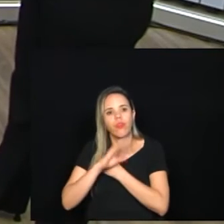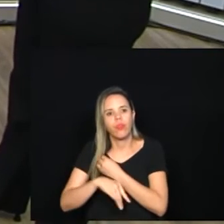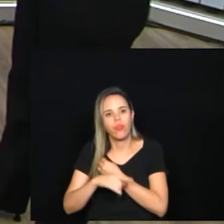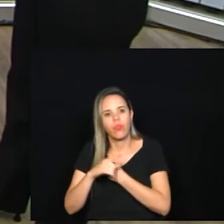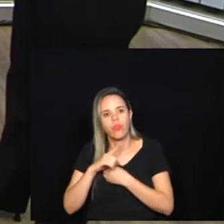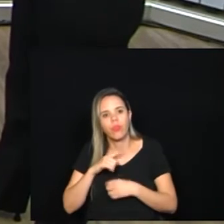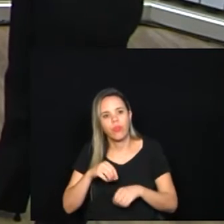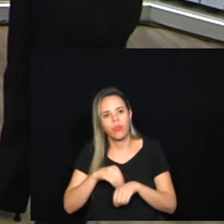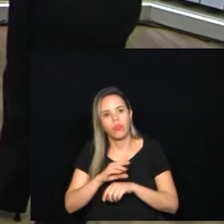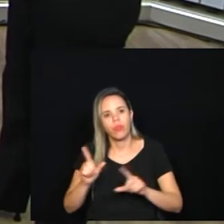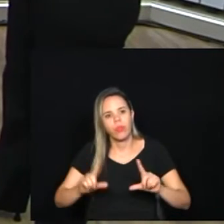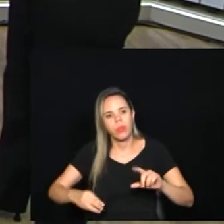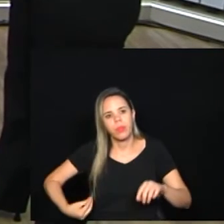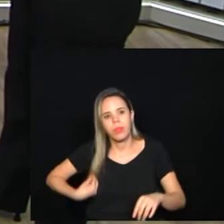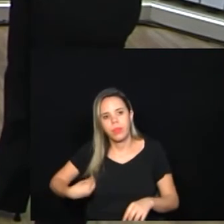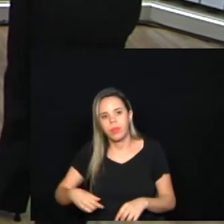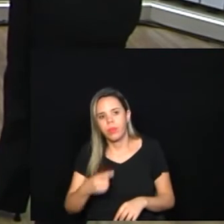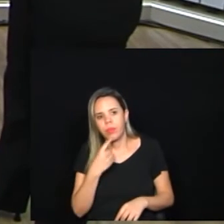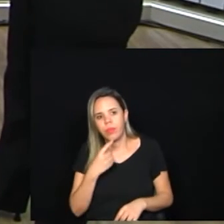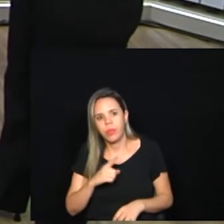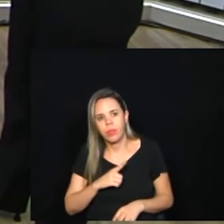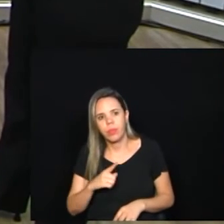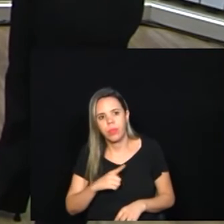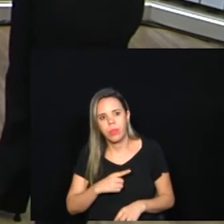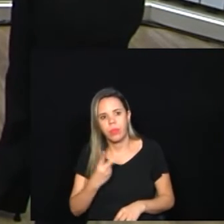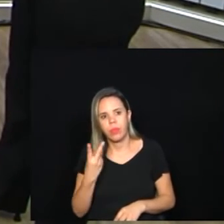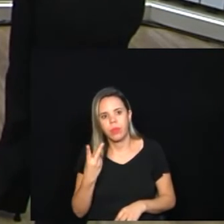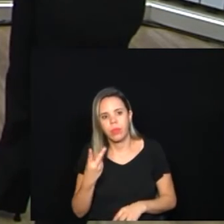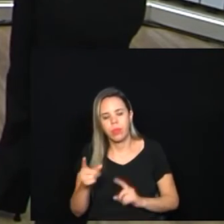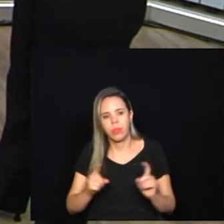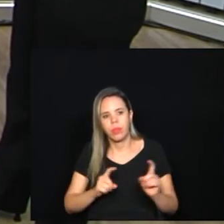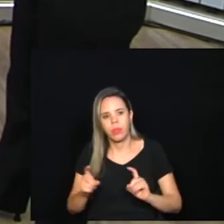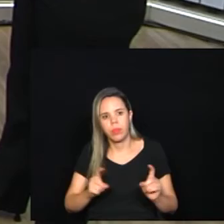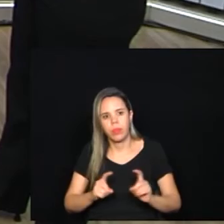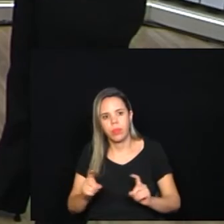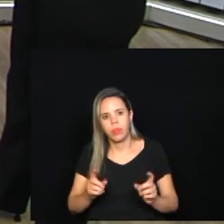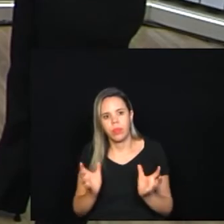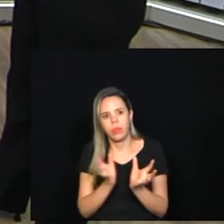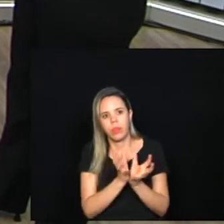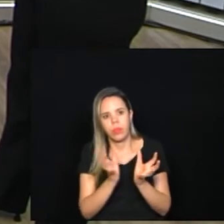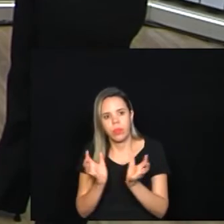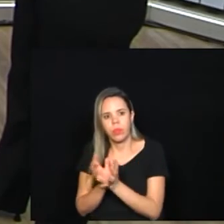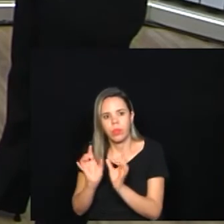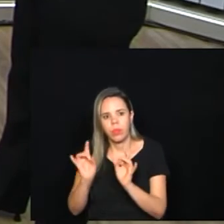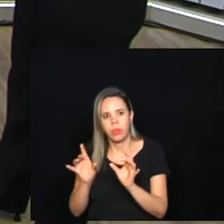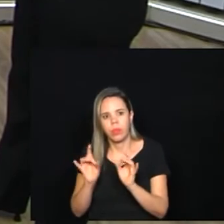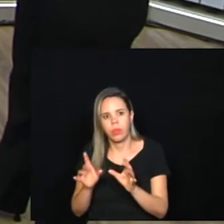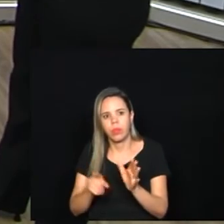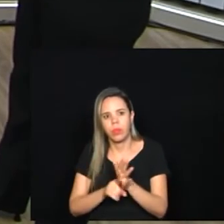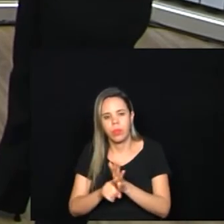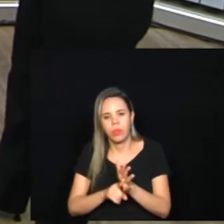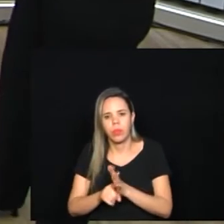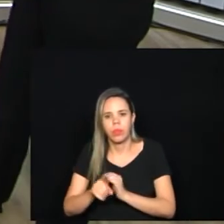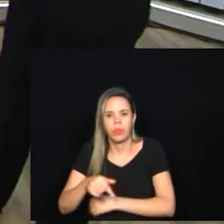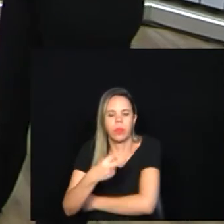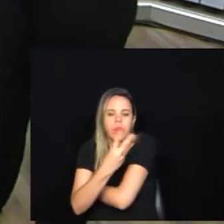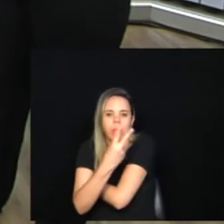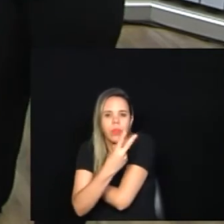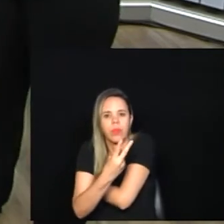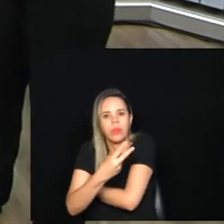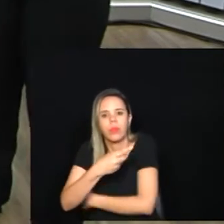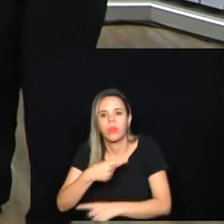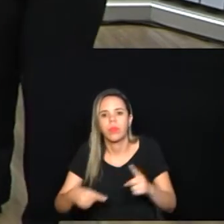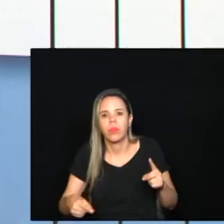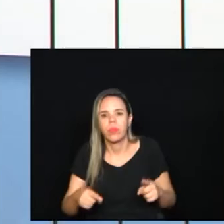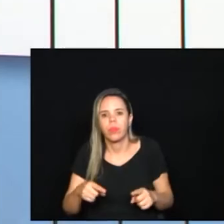com transmissão da TV Câmara Campinas, nós temos 2 reuniões de comissões especiais de estudo. Às 2h30